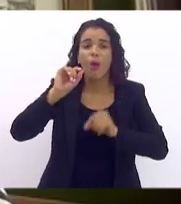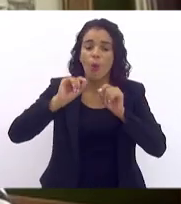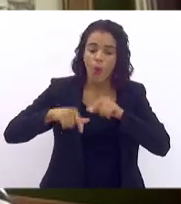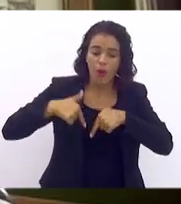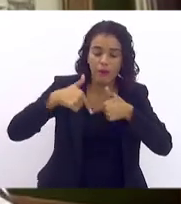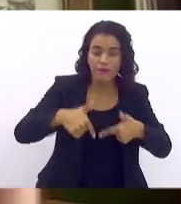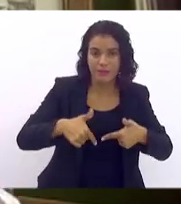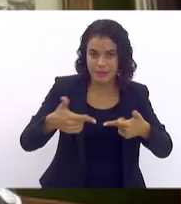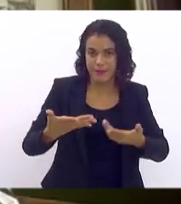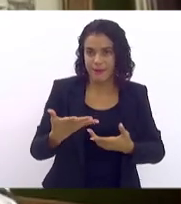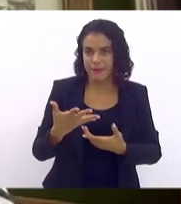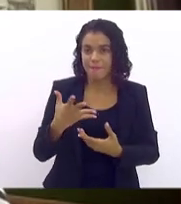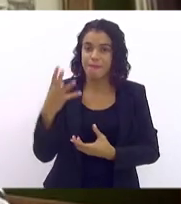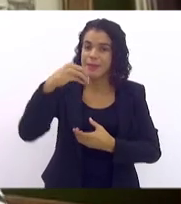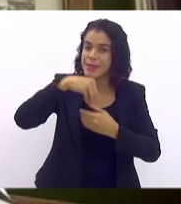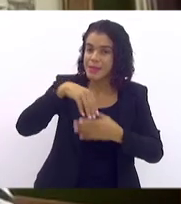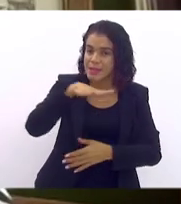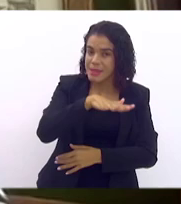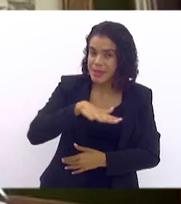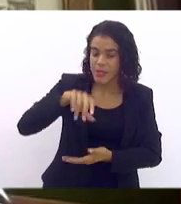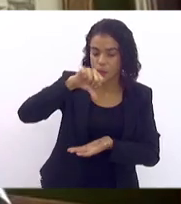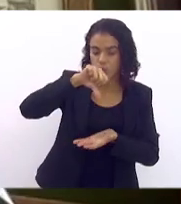estão dentro desse